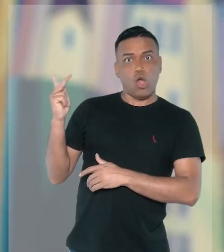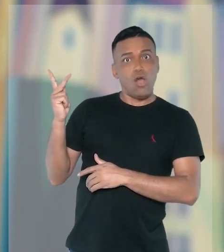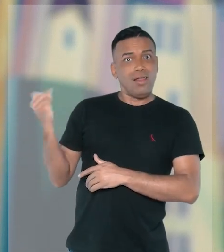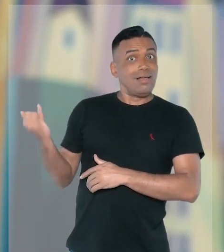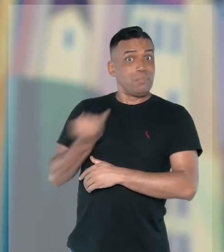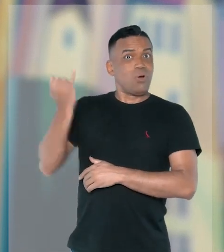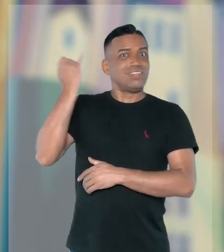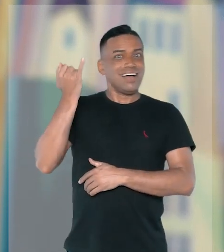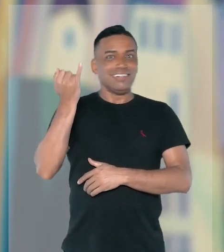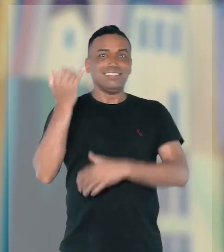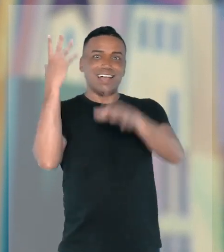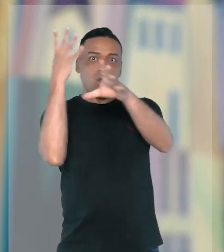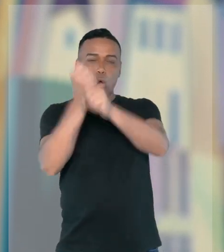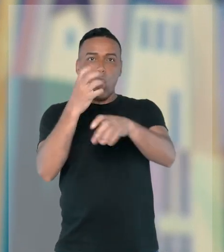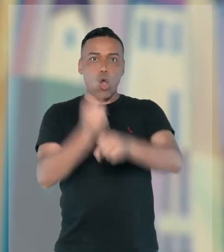do Tribunal de Contas,